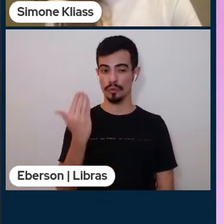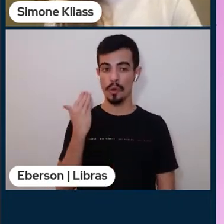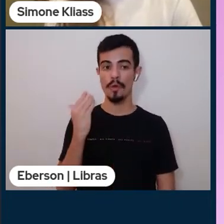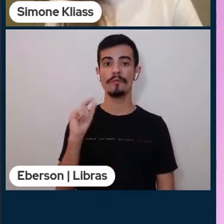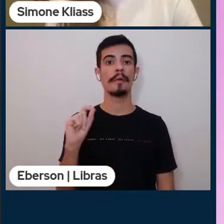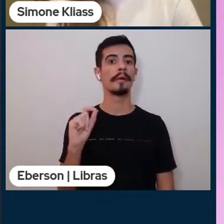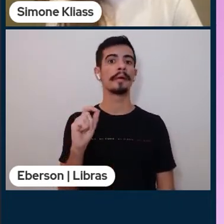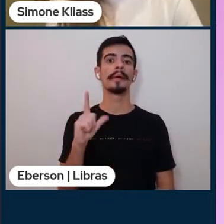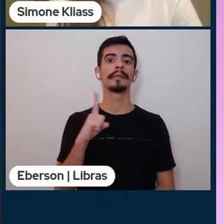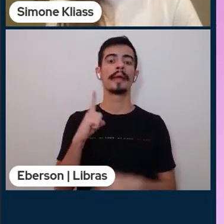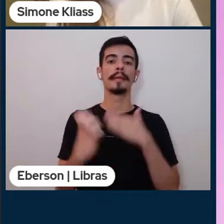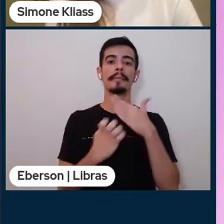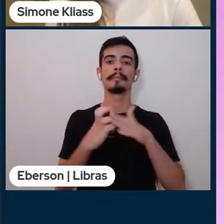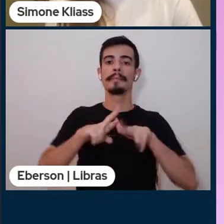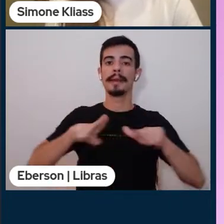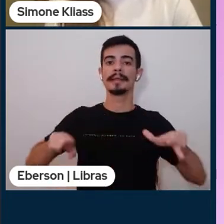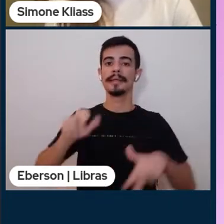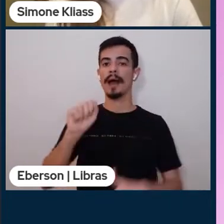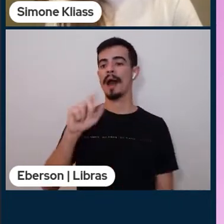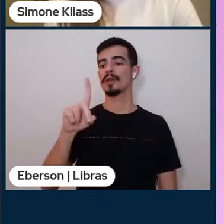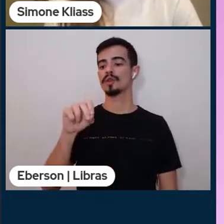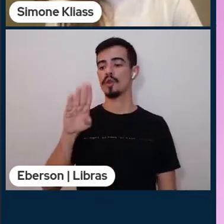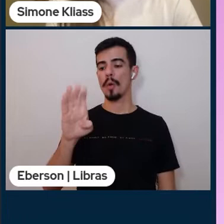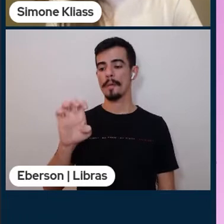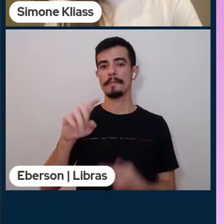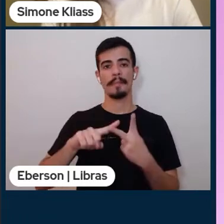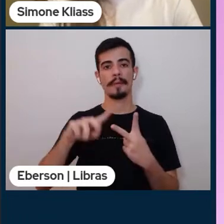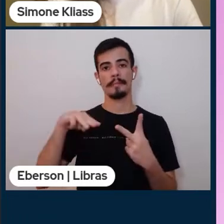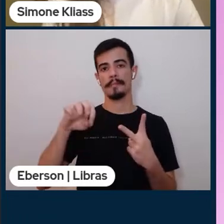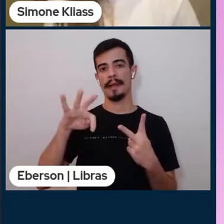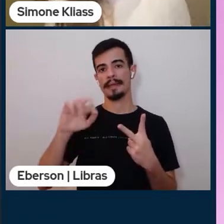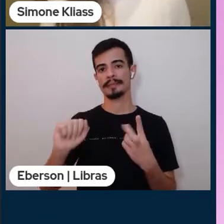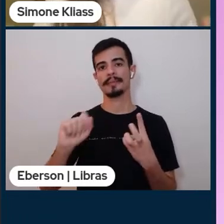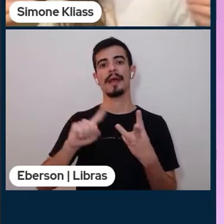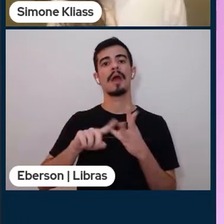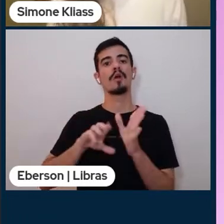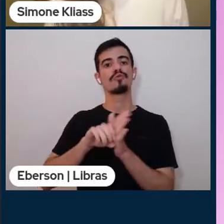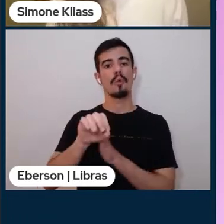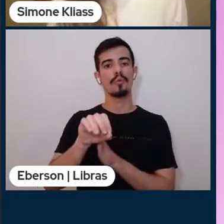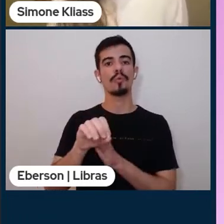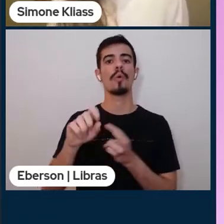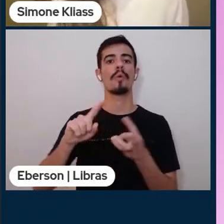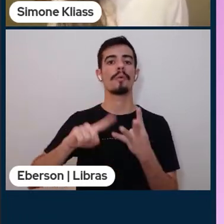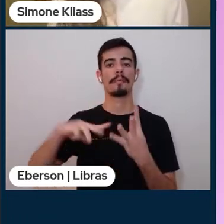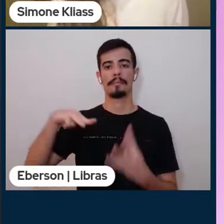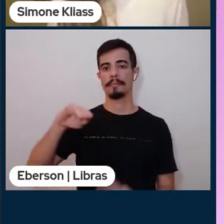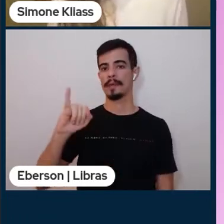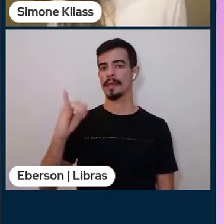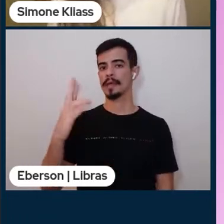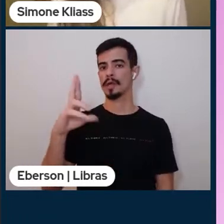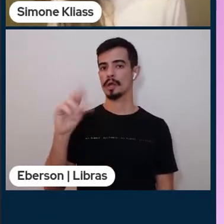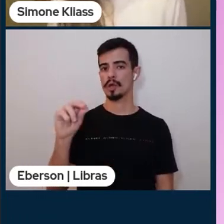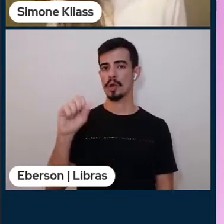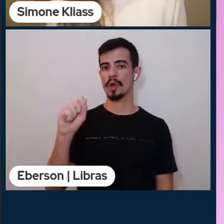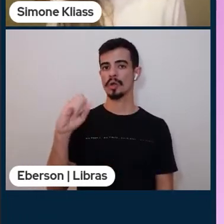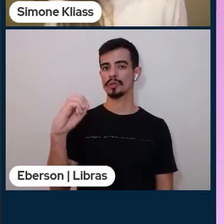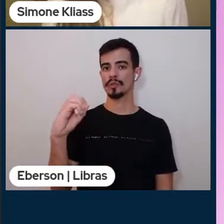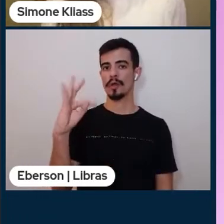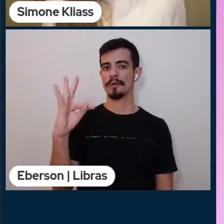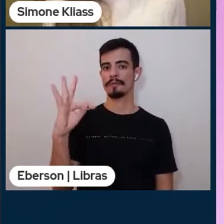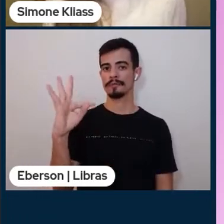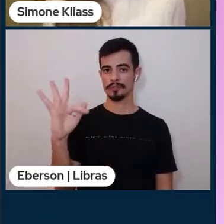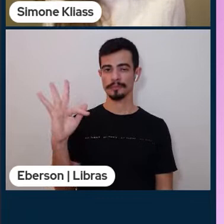meta Google Microsoft ao qual com like para acelerar o processo de interoperabilidade